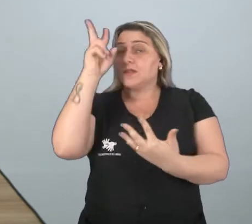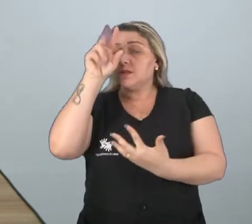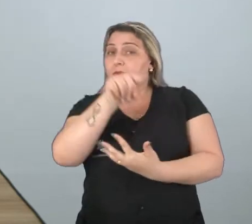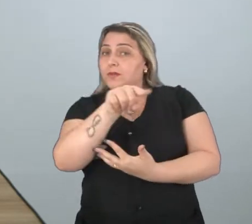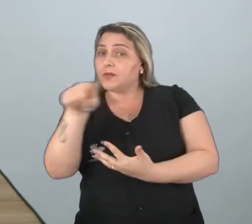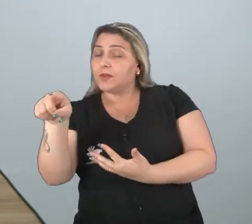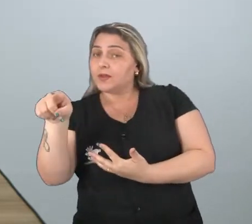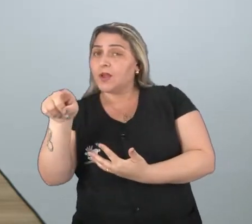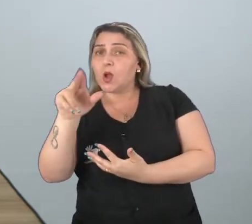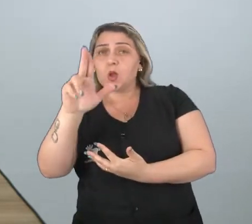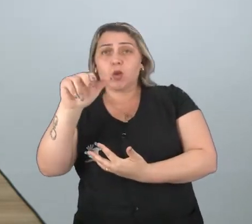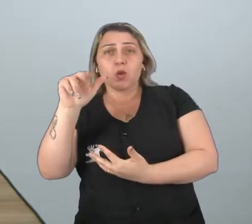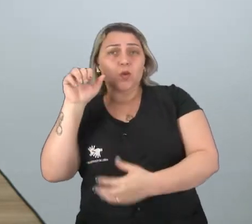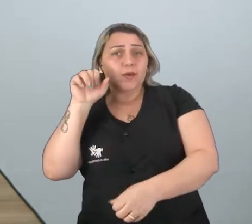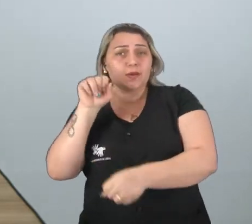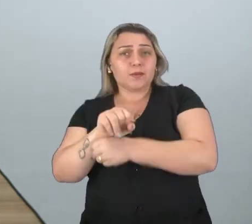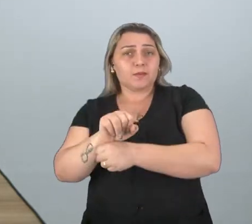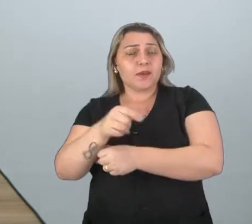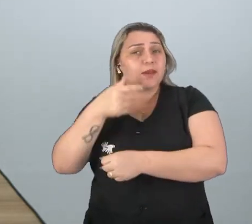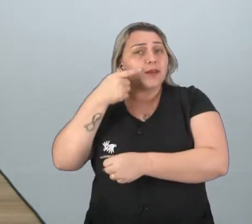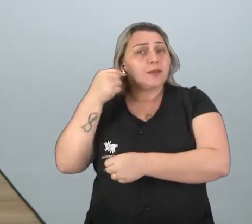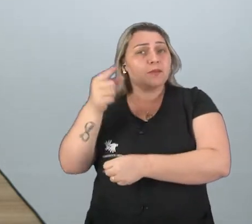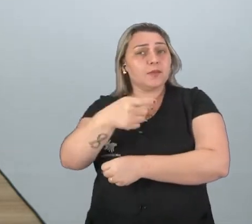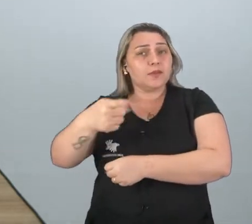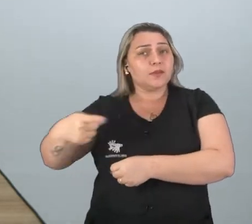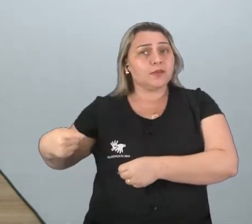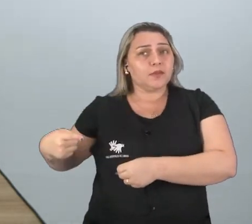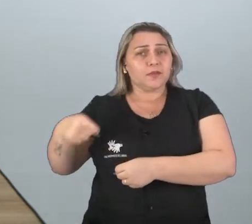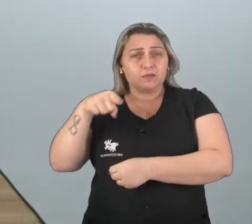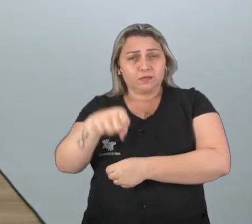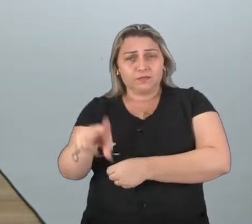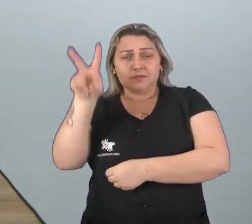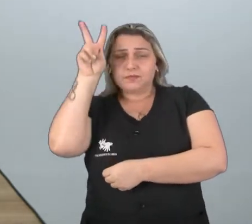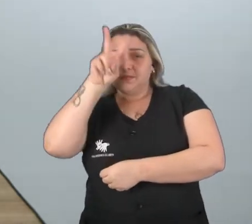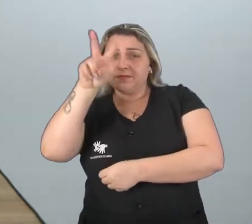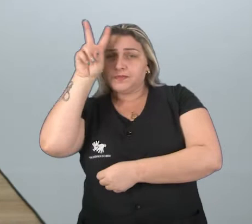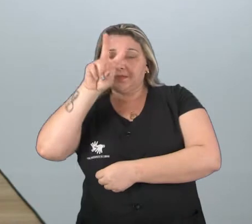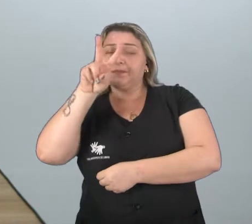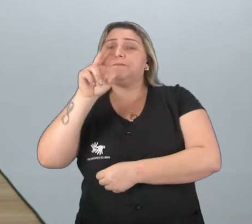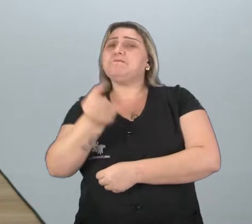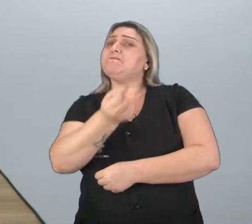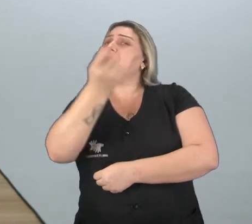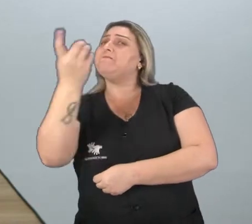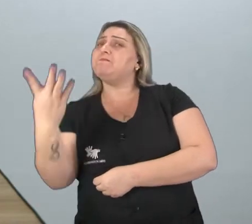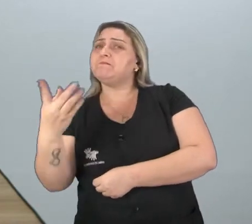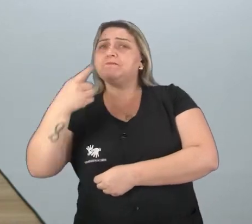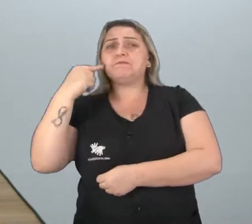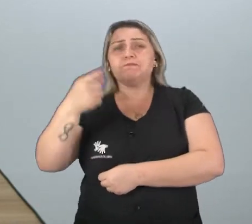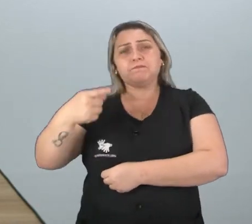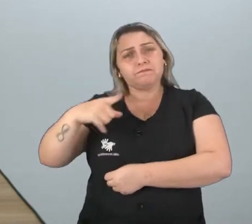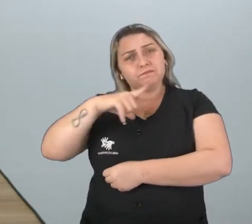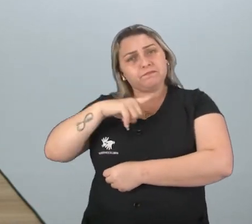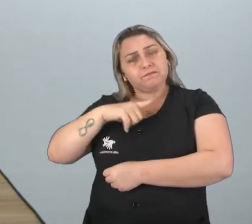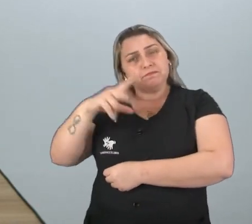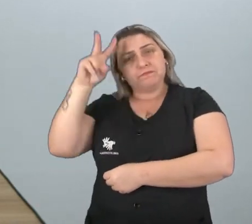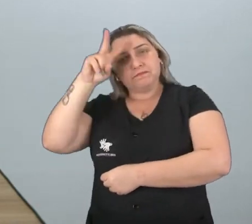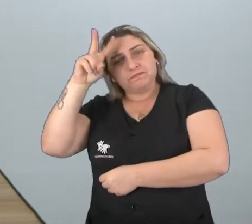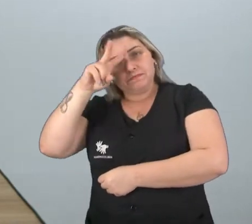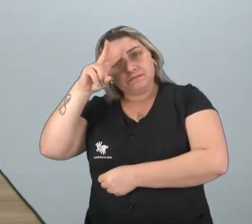história? Nunca conte com os ratinhos. Vocês lembram quantos ratinhos tinha na história?